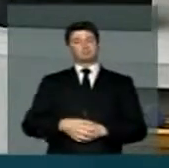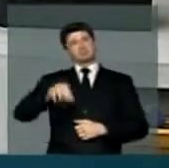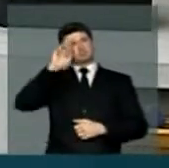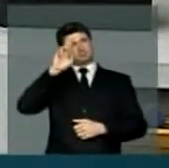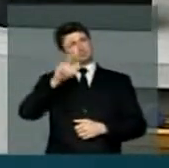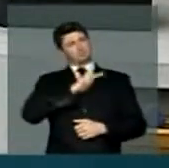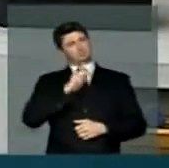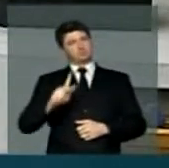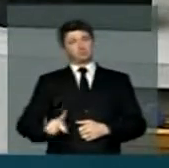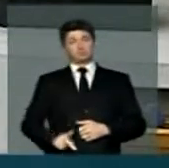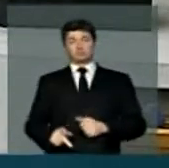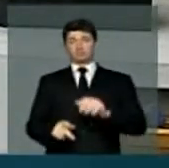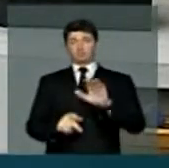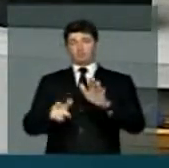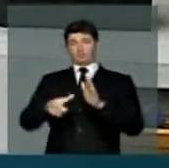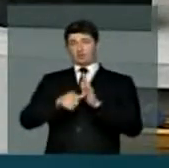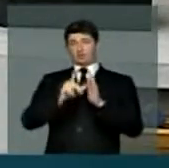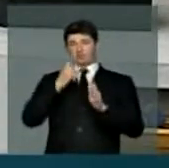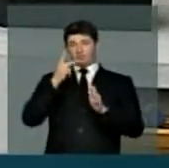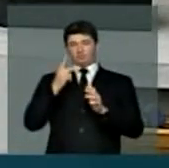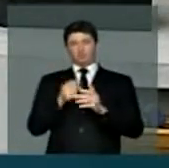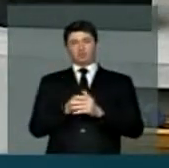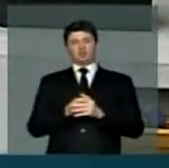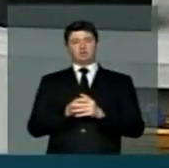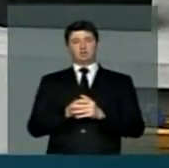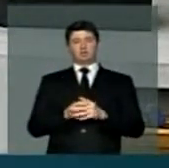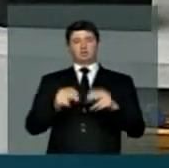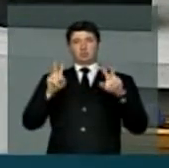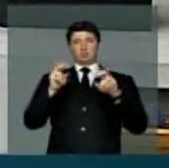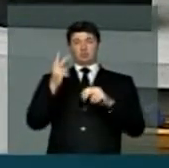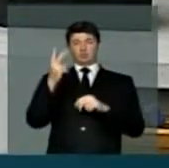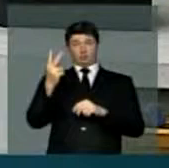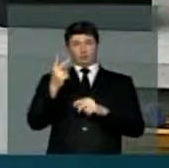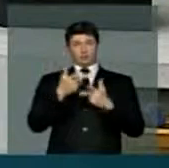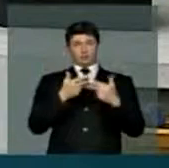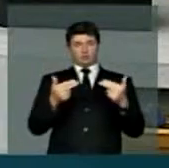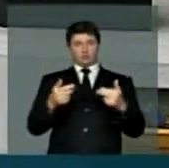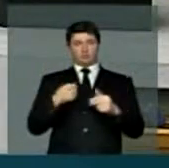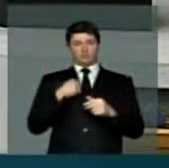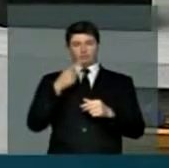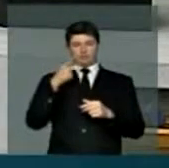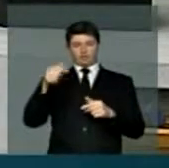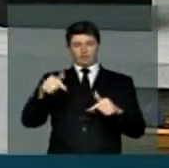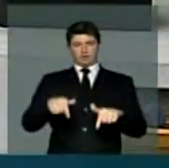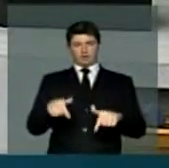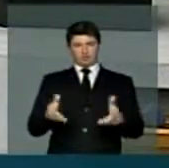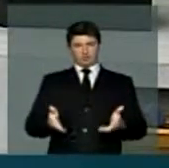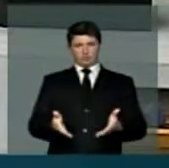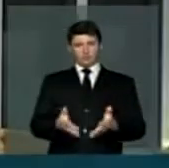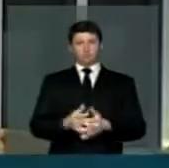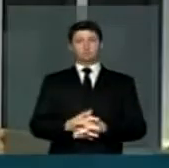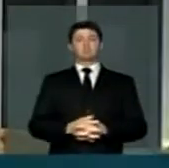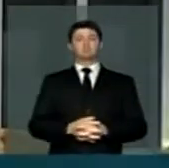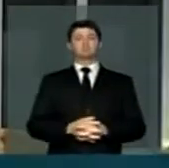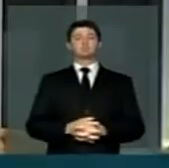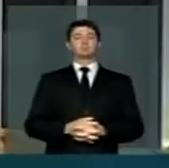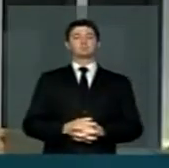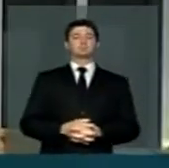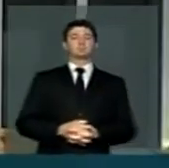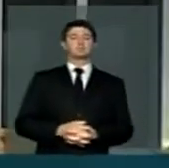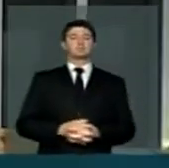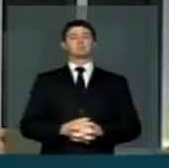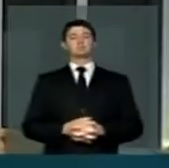Senhor presidente, antes de falar dos temas, dos dois registros que vou fazer nesse tempo de